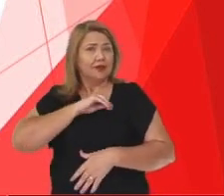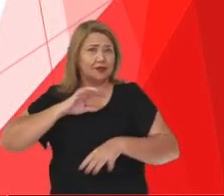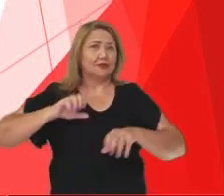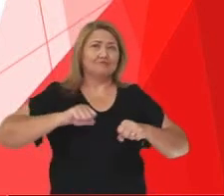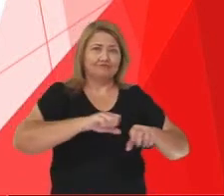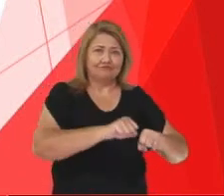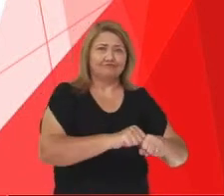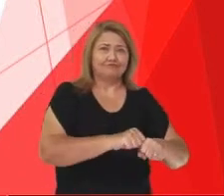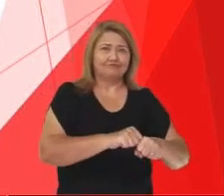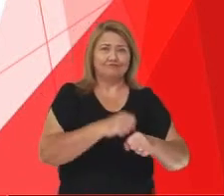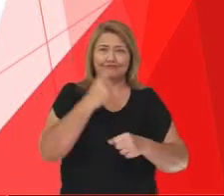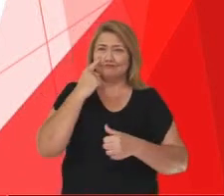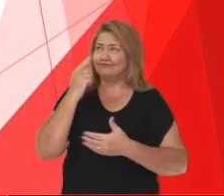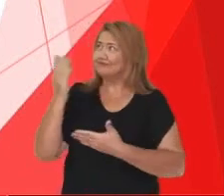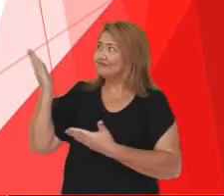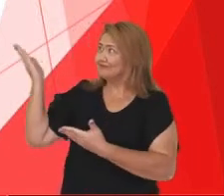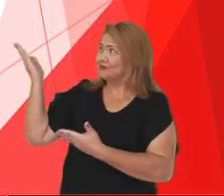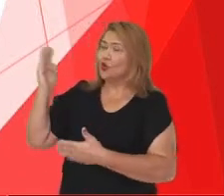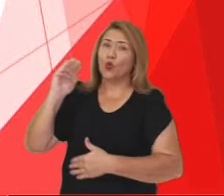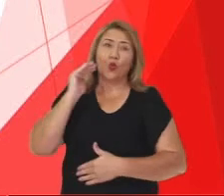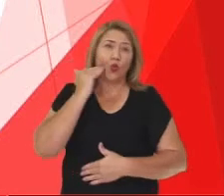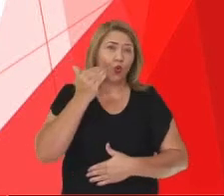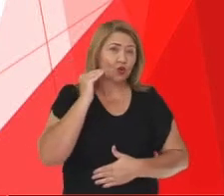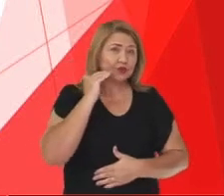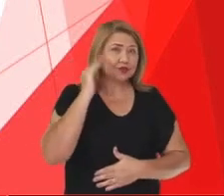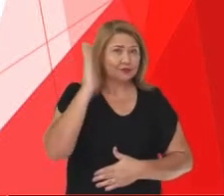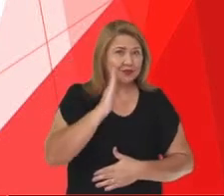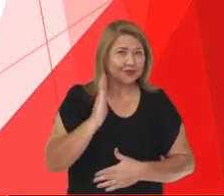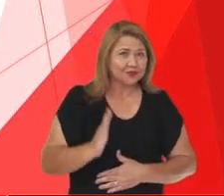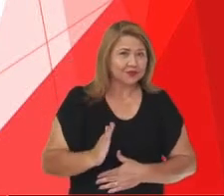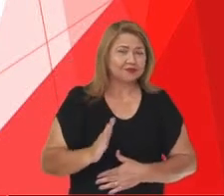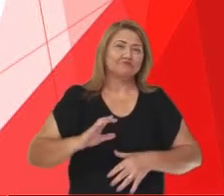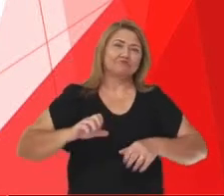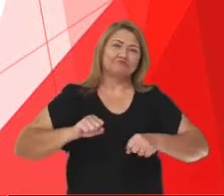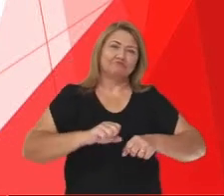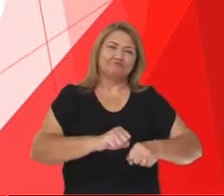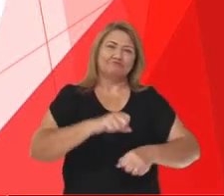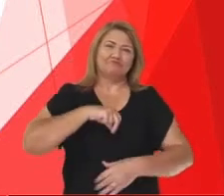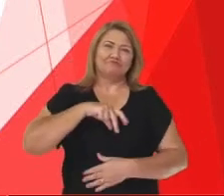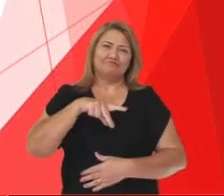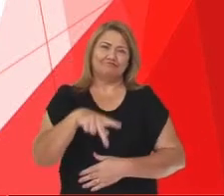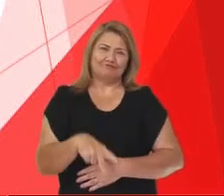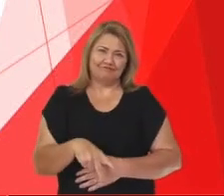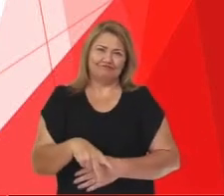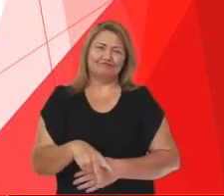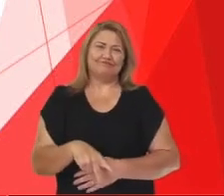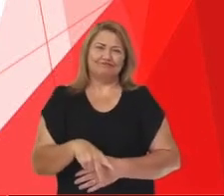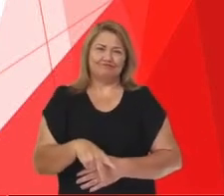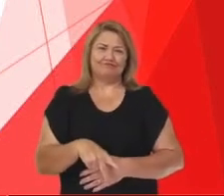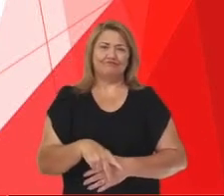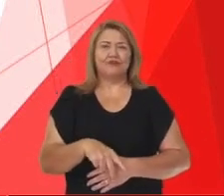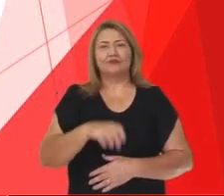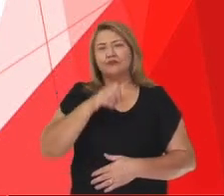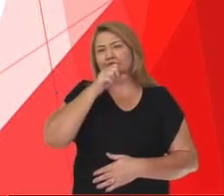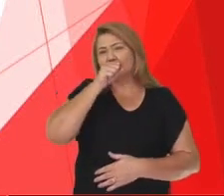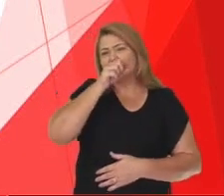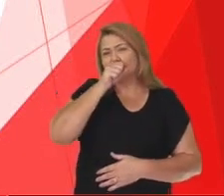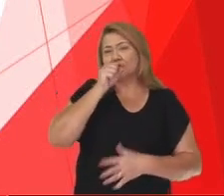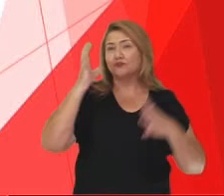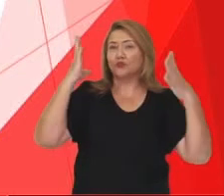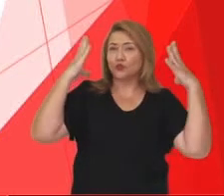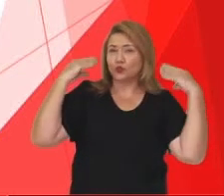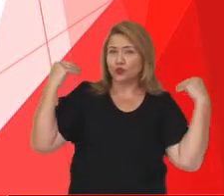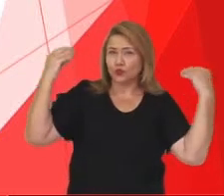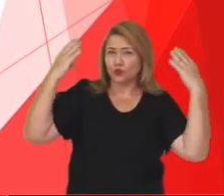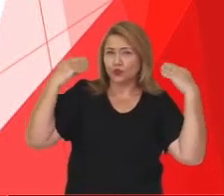O que aparece de rosinha, só o Brasil, foi colonizado pelos portugueses. De laranjado, a colonização